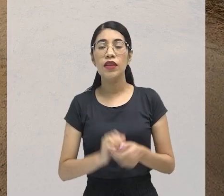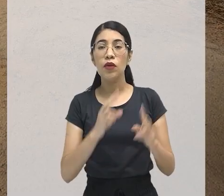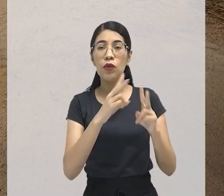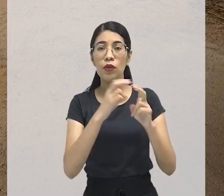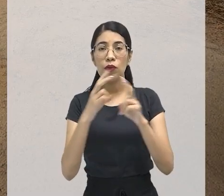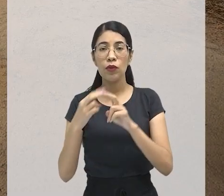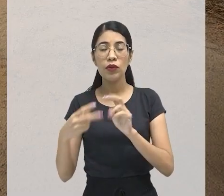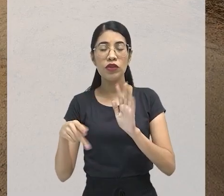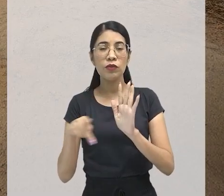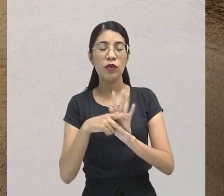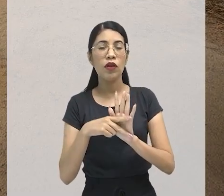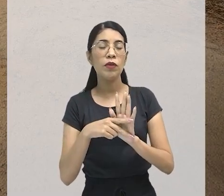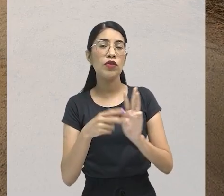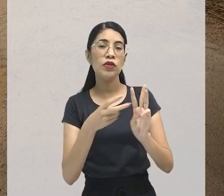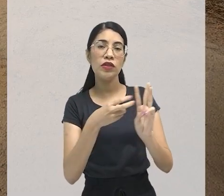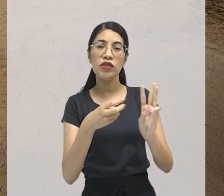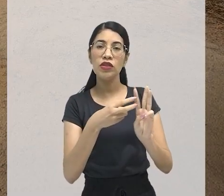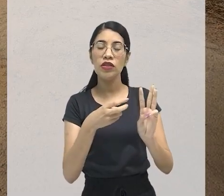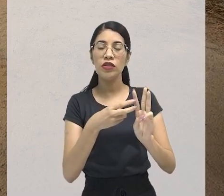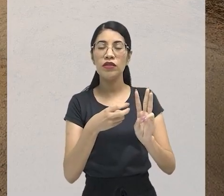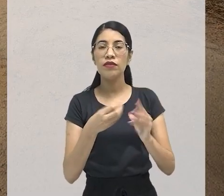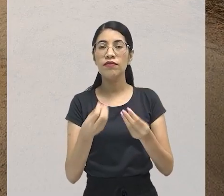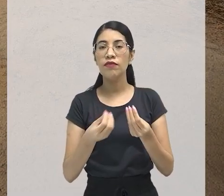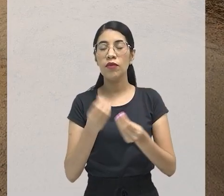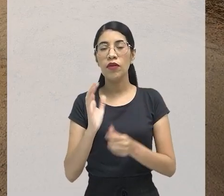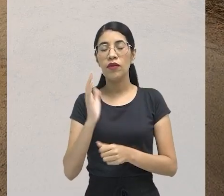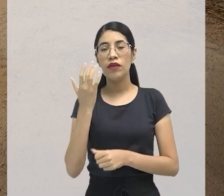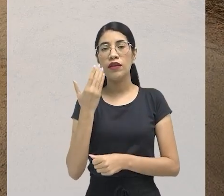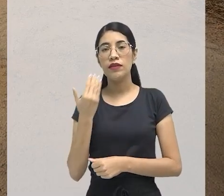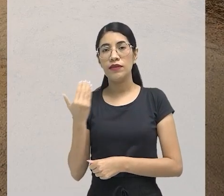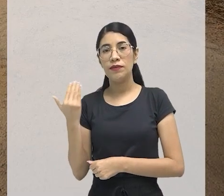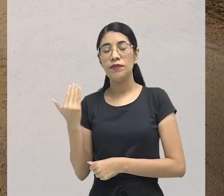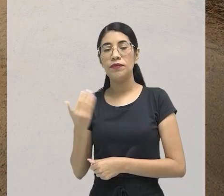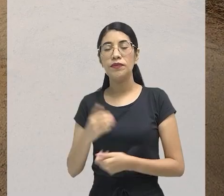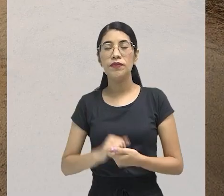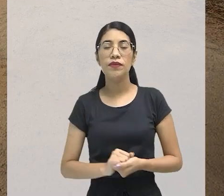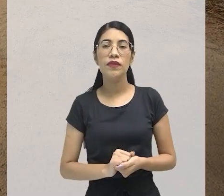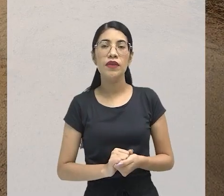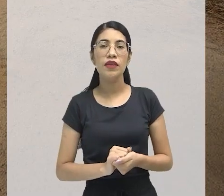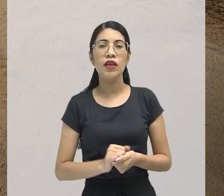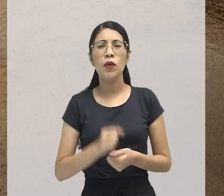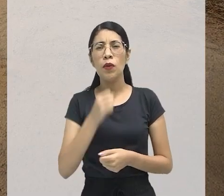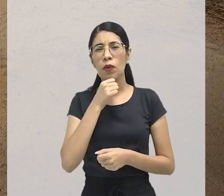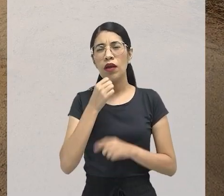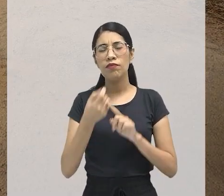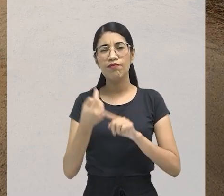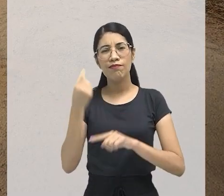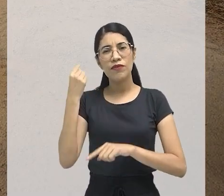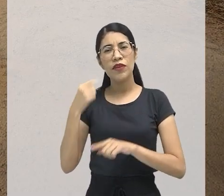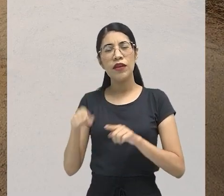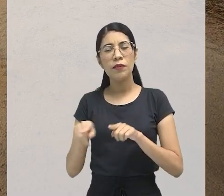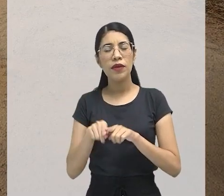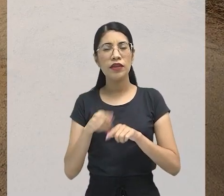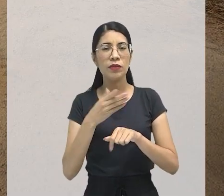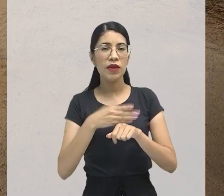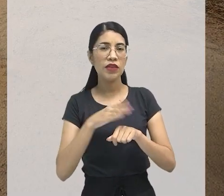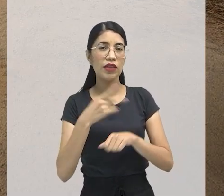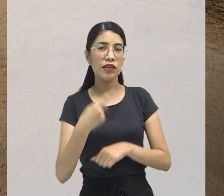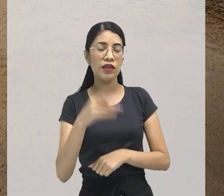lutas corporais indígenas, tá bom? Tá aí, ó, né? Lutas mais antigas praticadas no